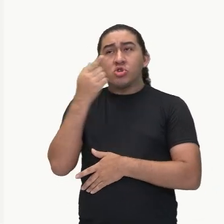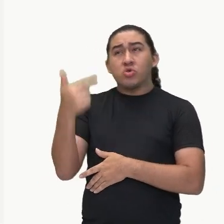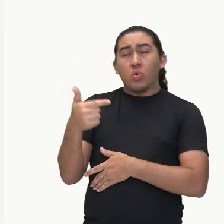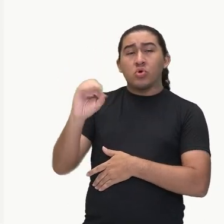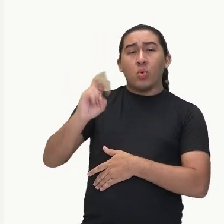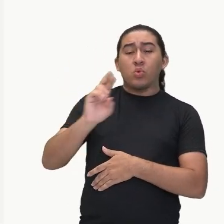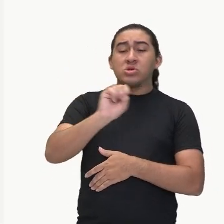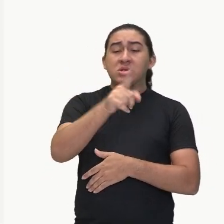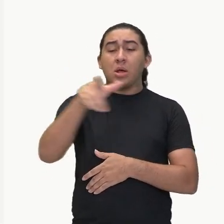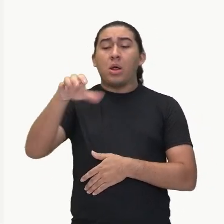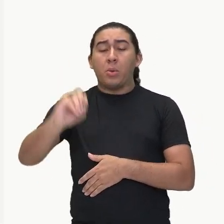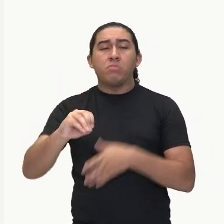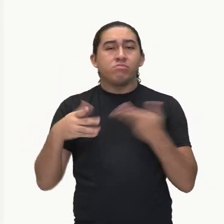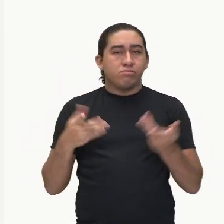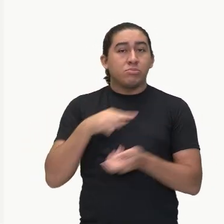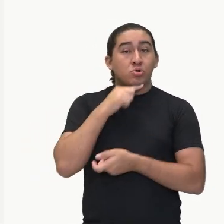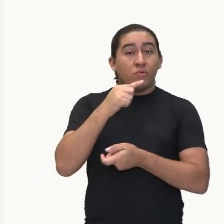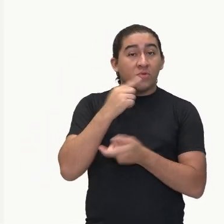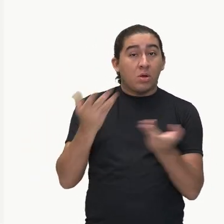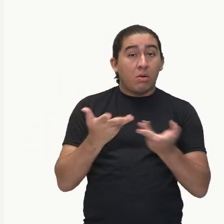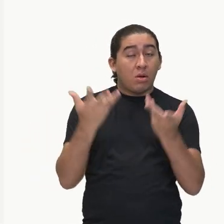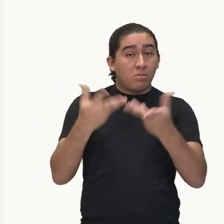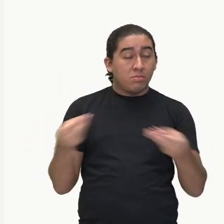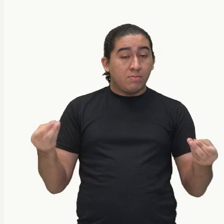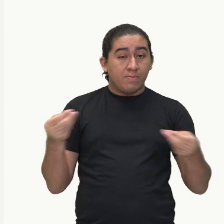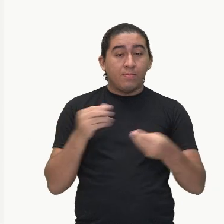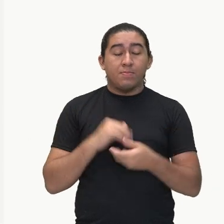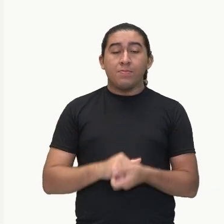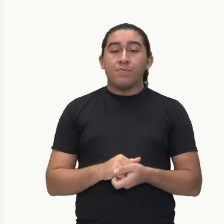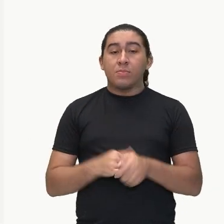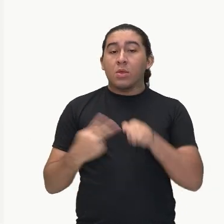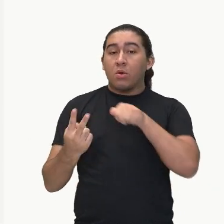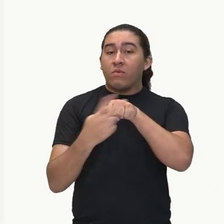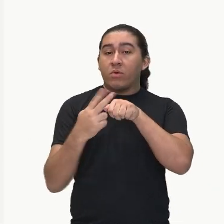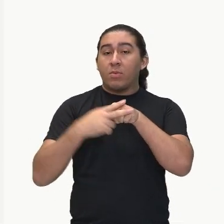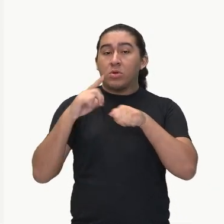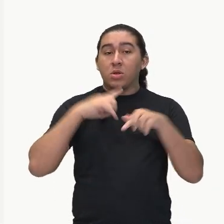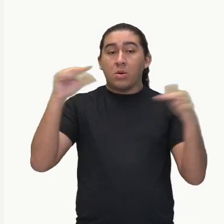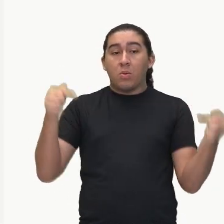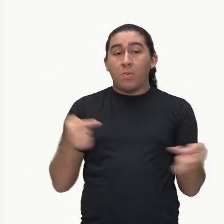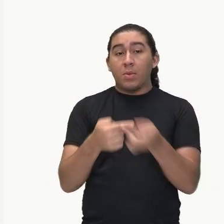dia 2? Vamos tirar essa dúvida agora. O verbo deve concordar com a